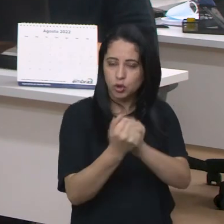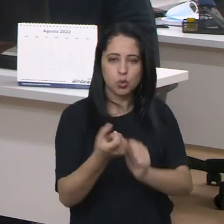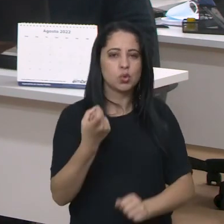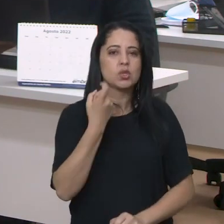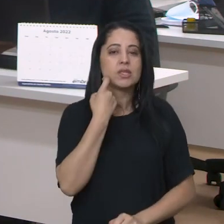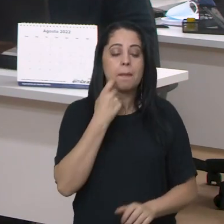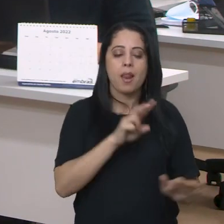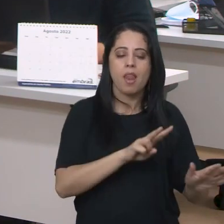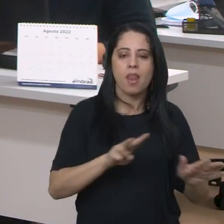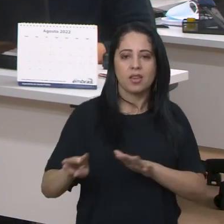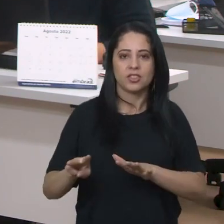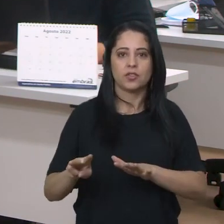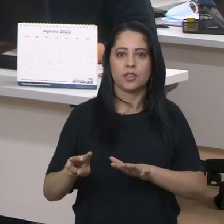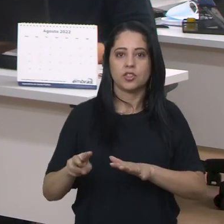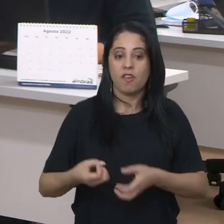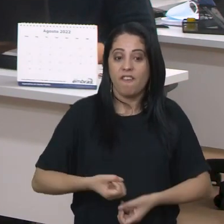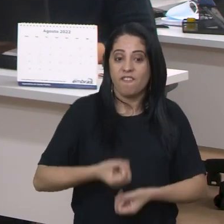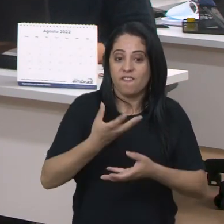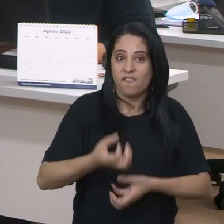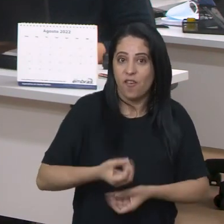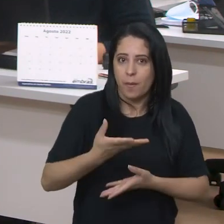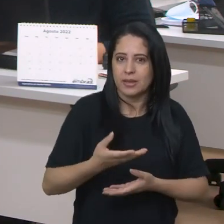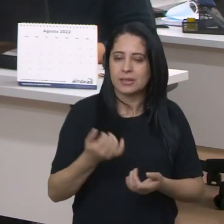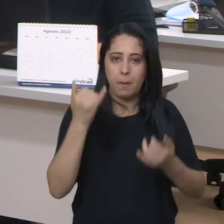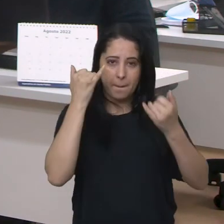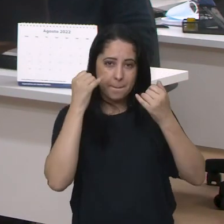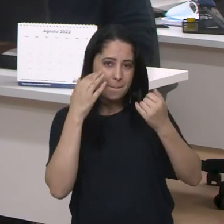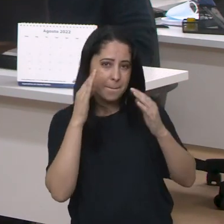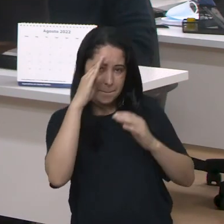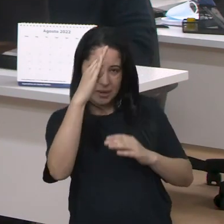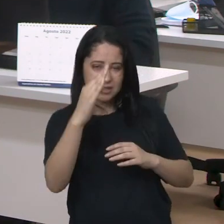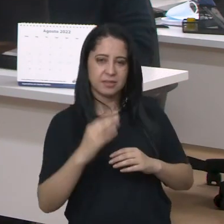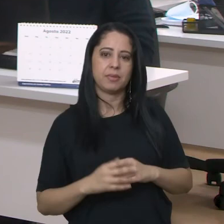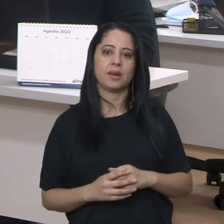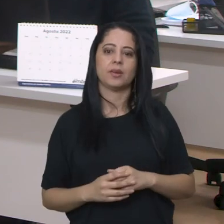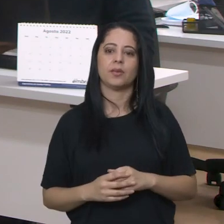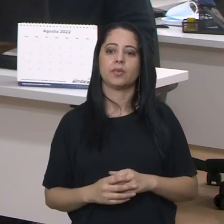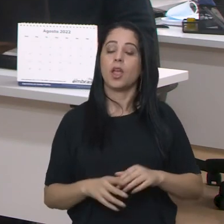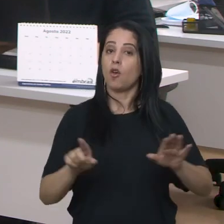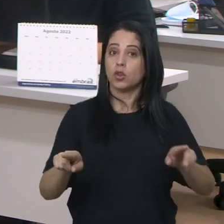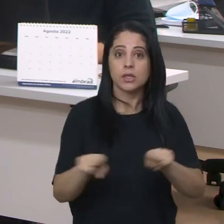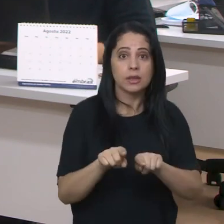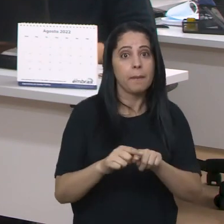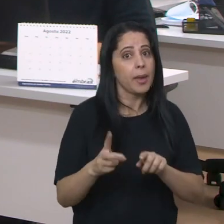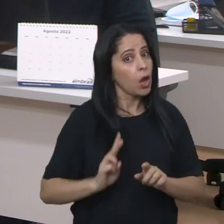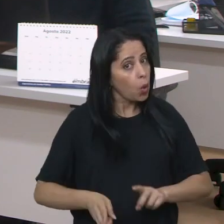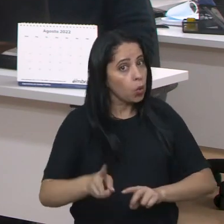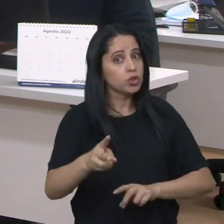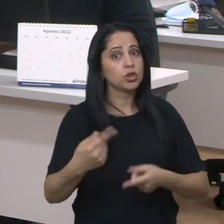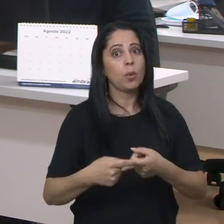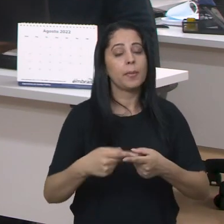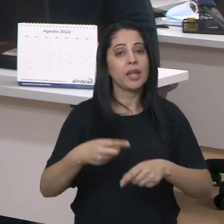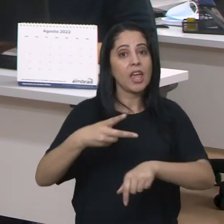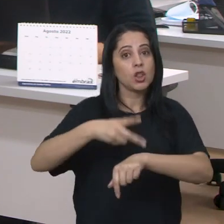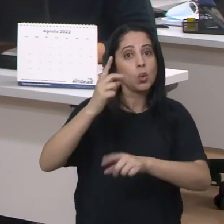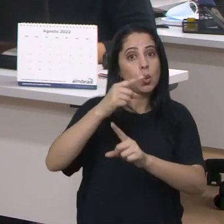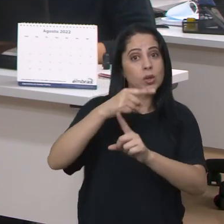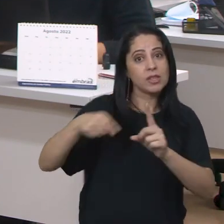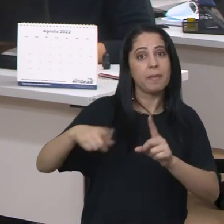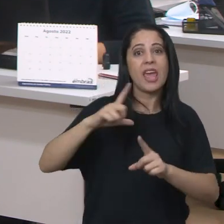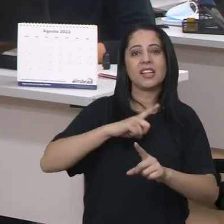Tem o Semana Legislativa com as principais notícias da Câmara e da nossa cidade. E continua com a gente porque logo mais às